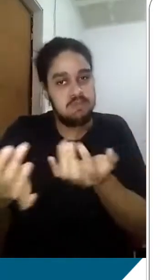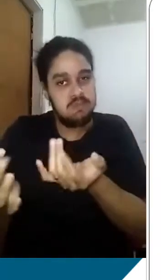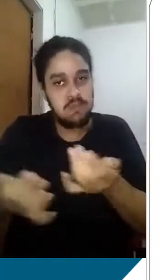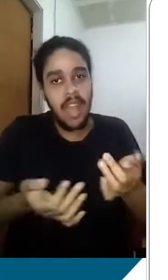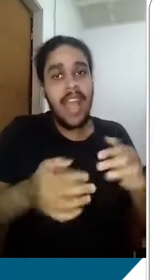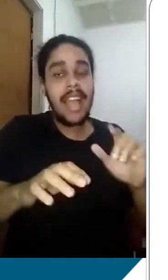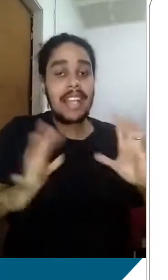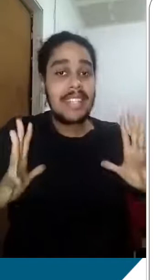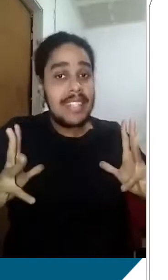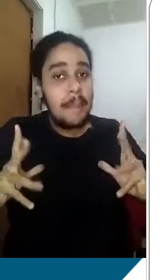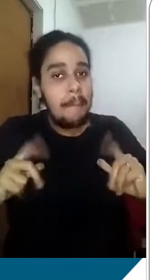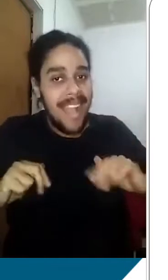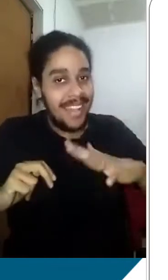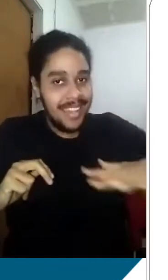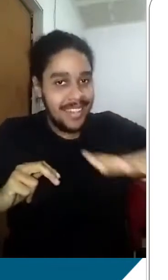do terreno,